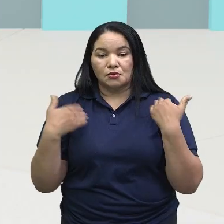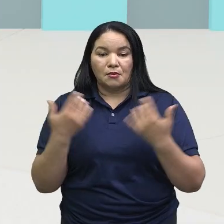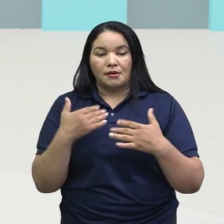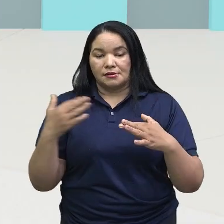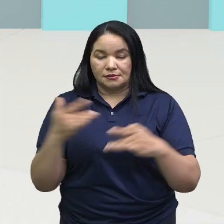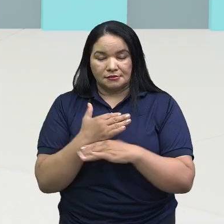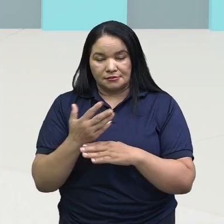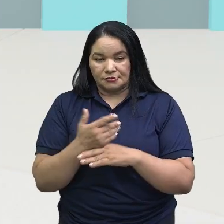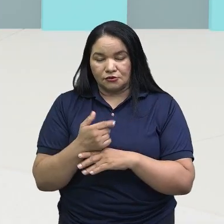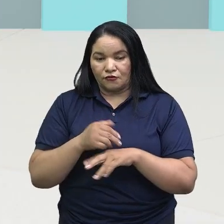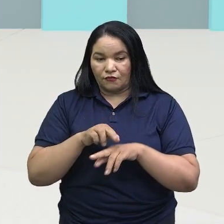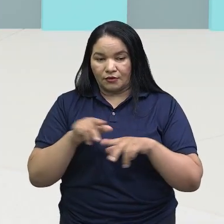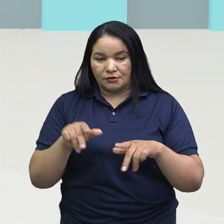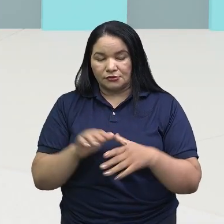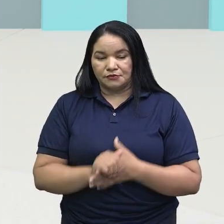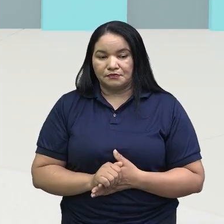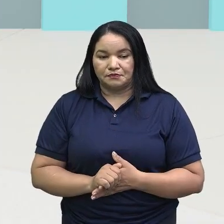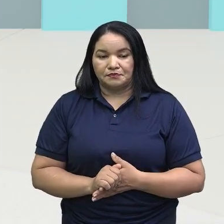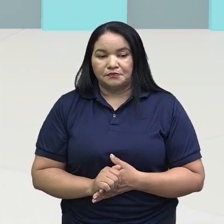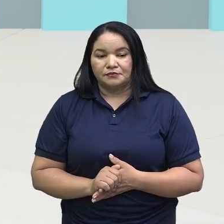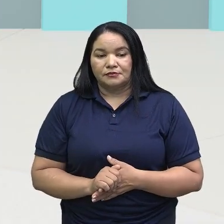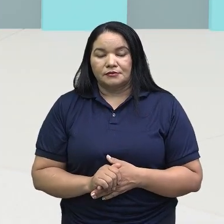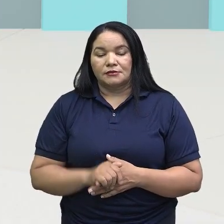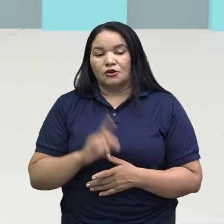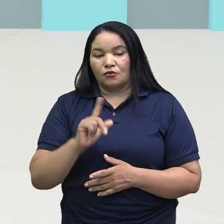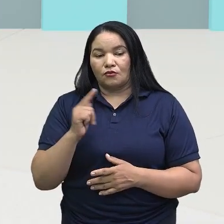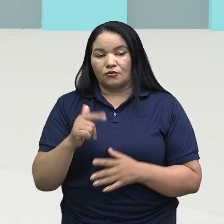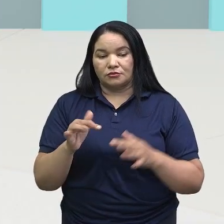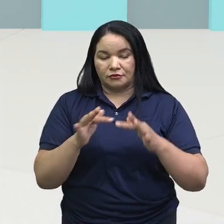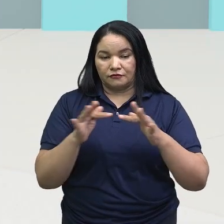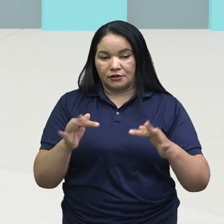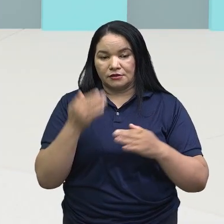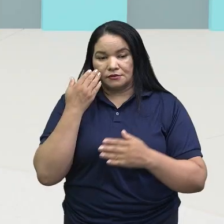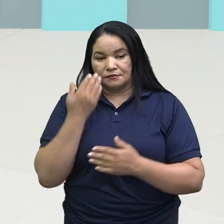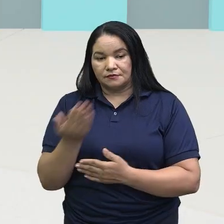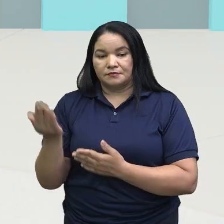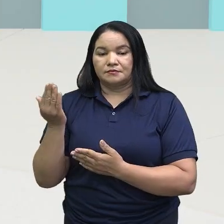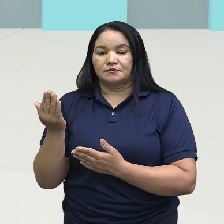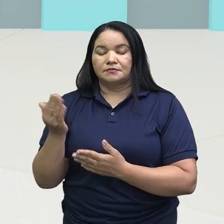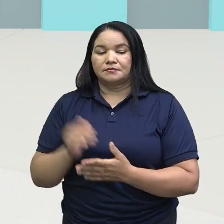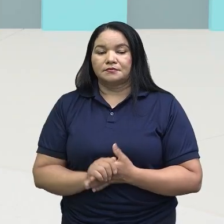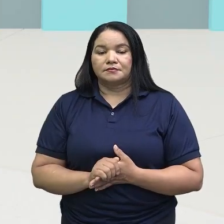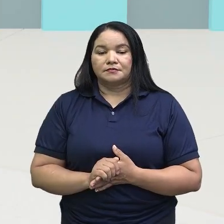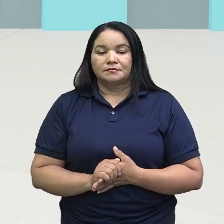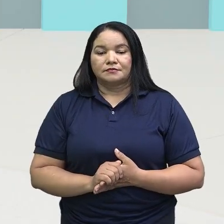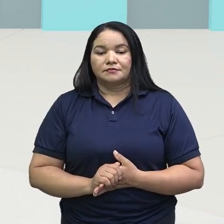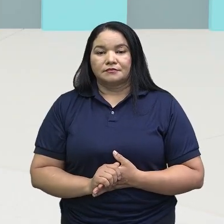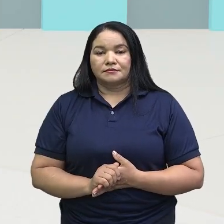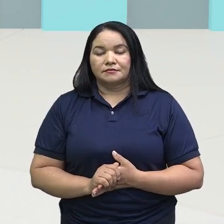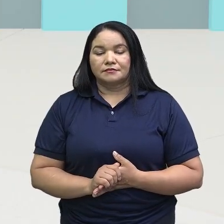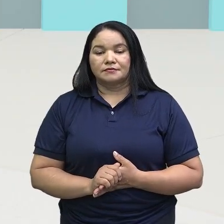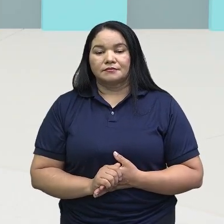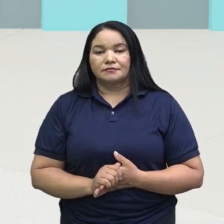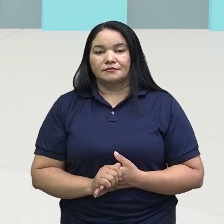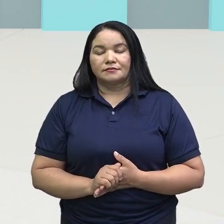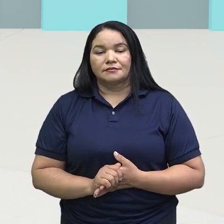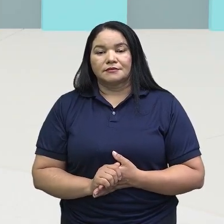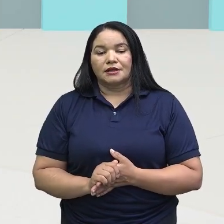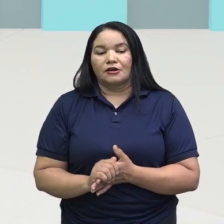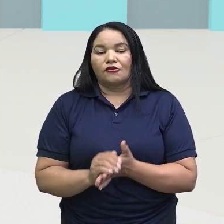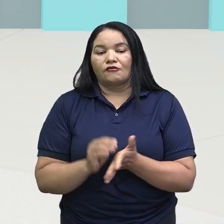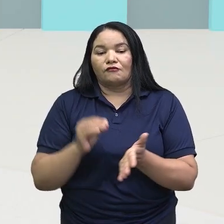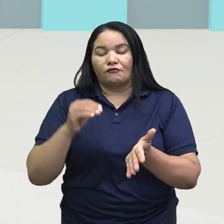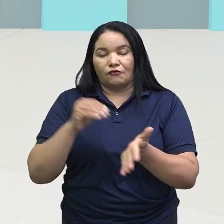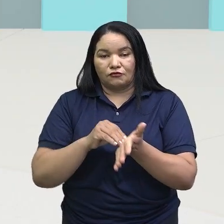interior. Próximo exemplo. Faltaram durante a posse do prefeito, os aplausos,